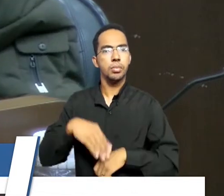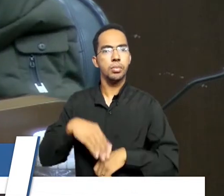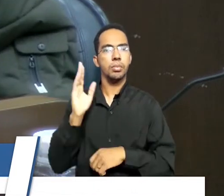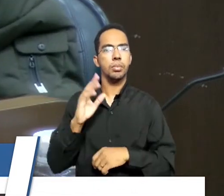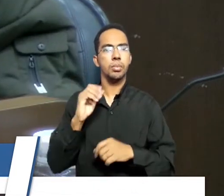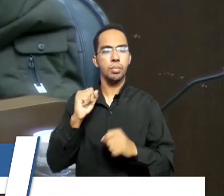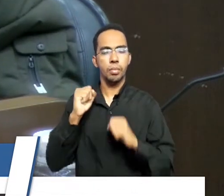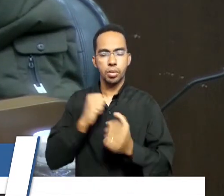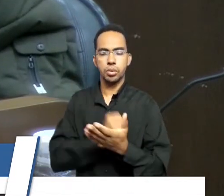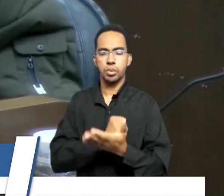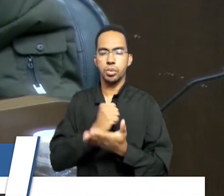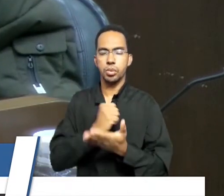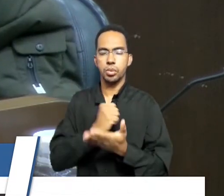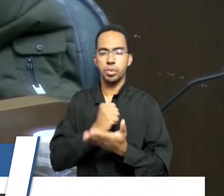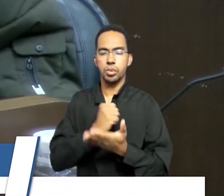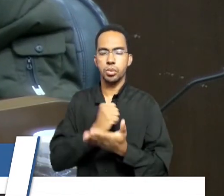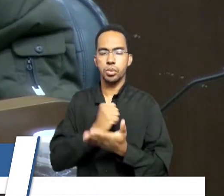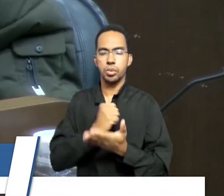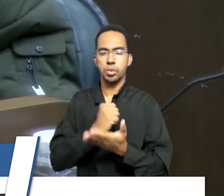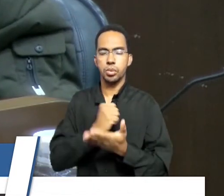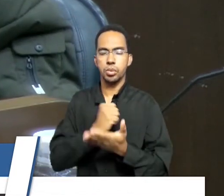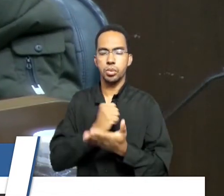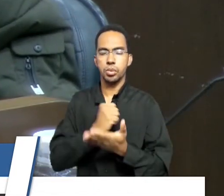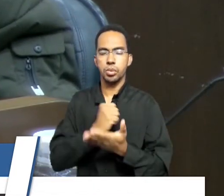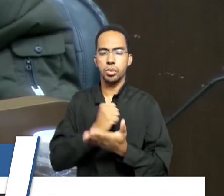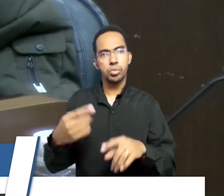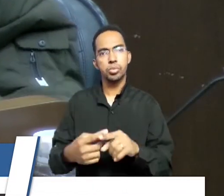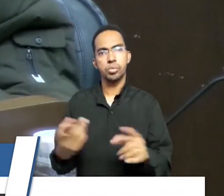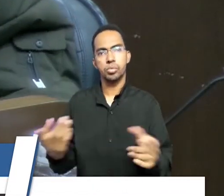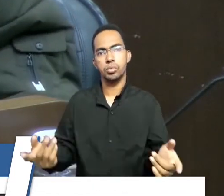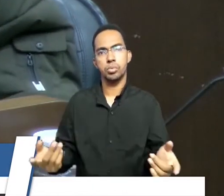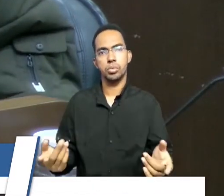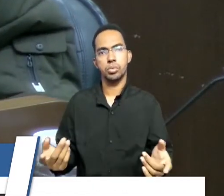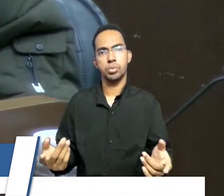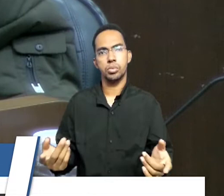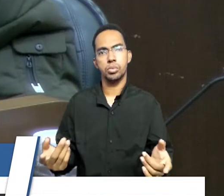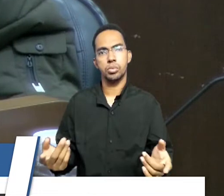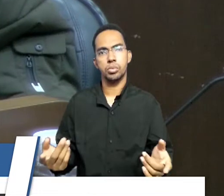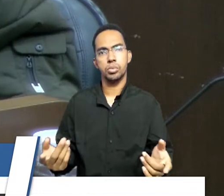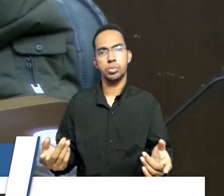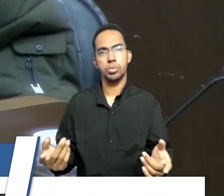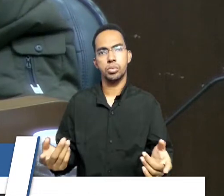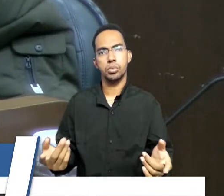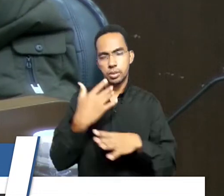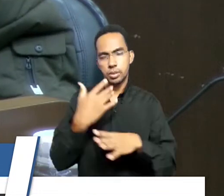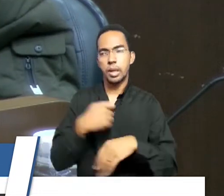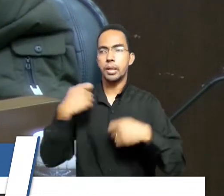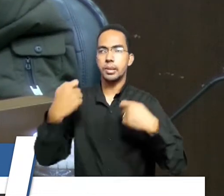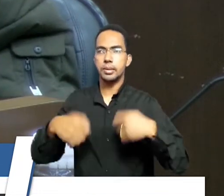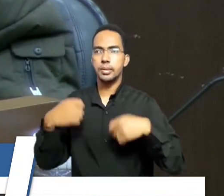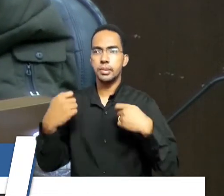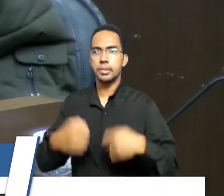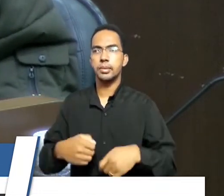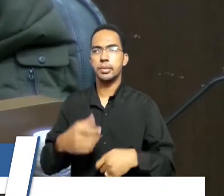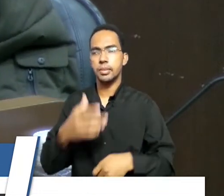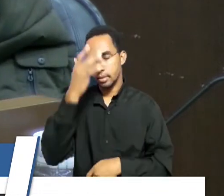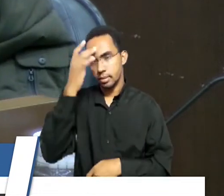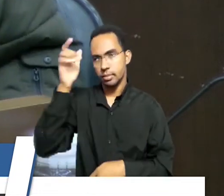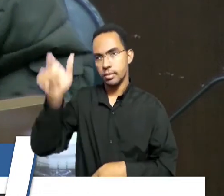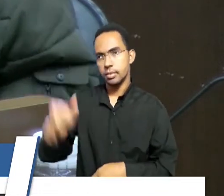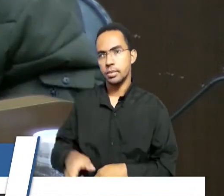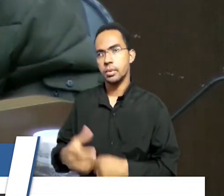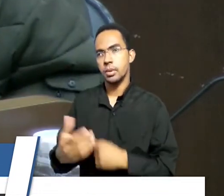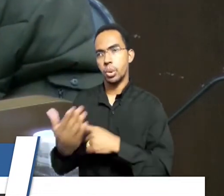novos concursos, porque a nossa cidade precisa de pessoas ali ajudando a preservar o nosso